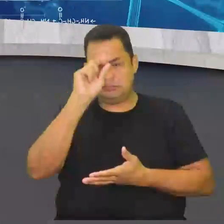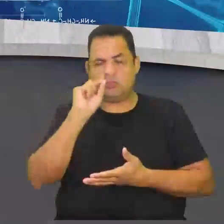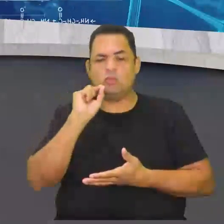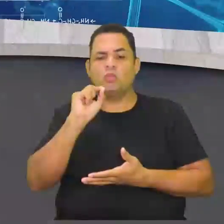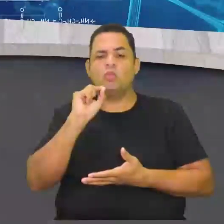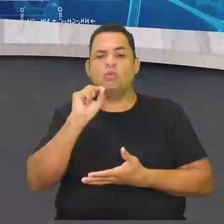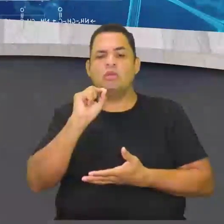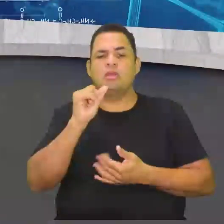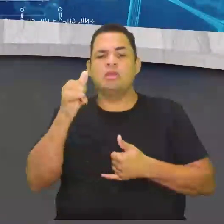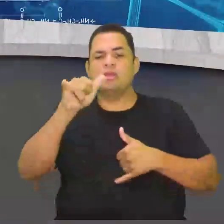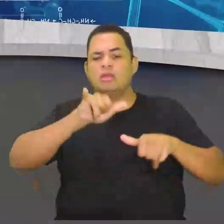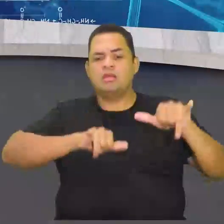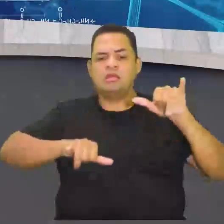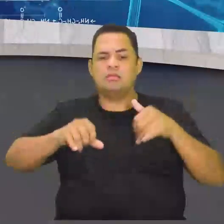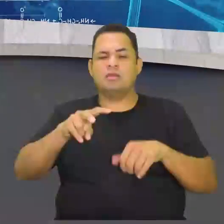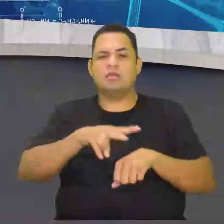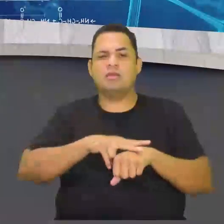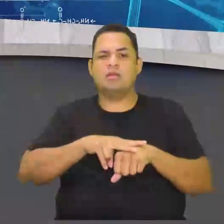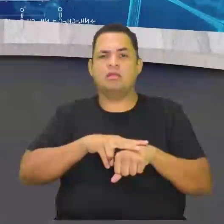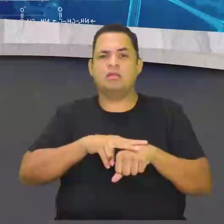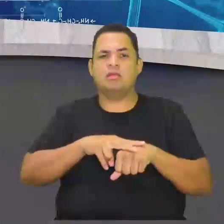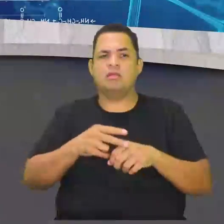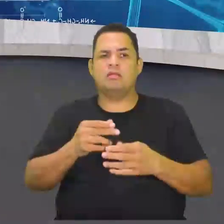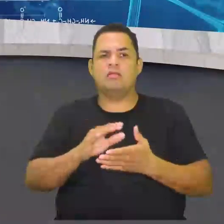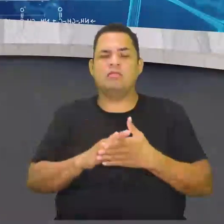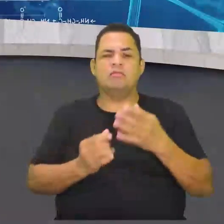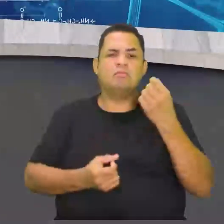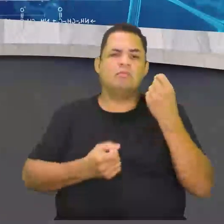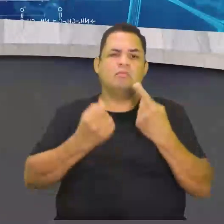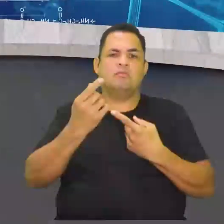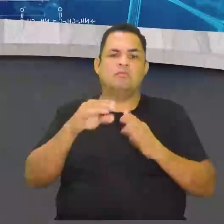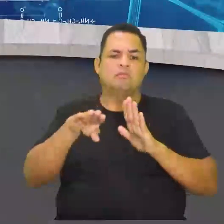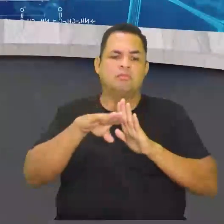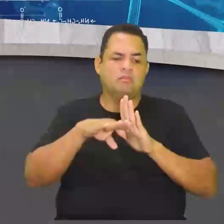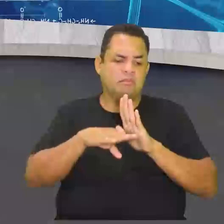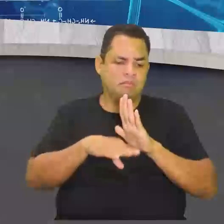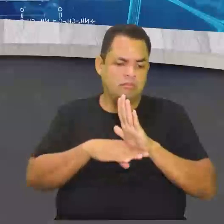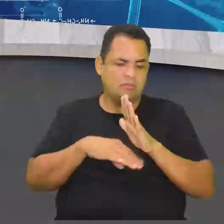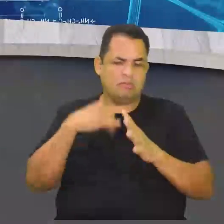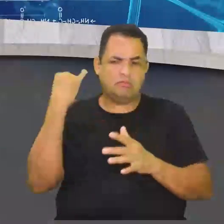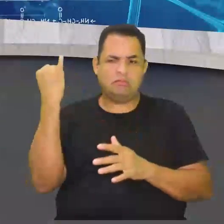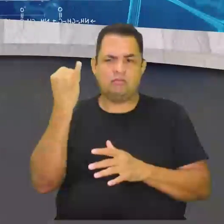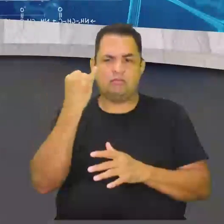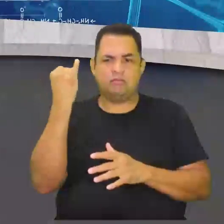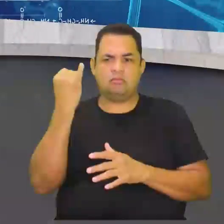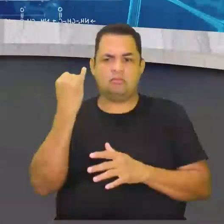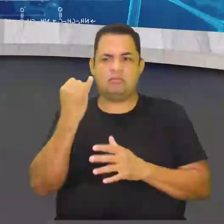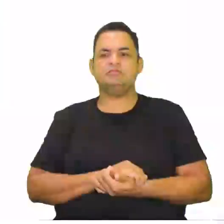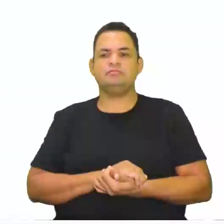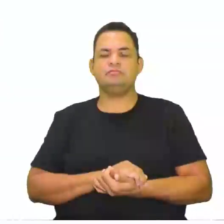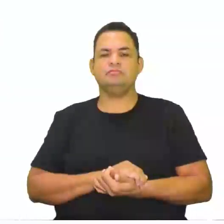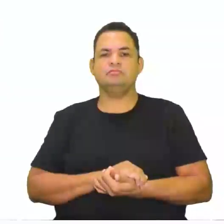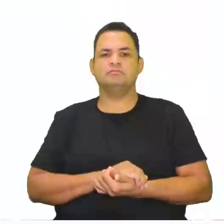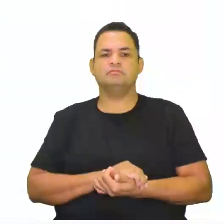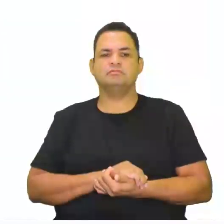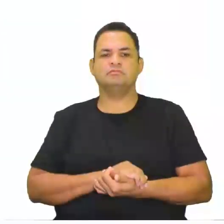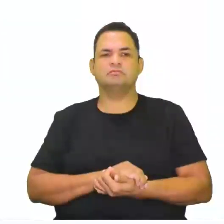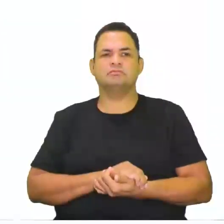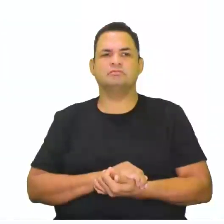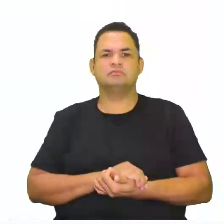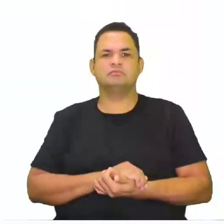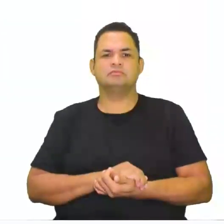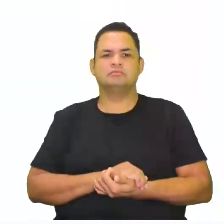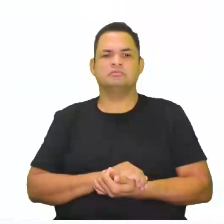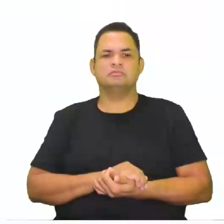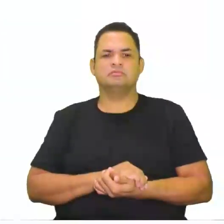é a química verde e a gente vai falar sobre alguns tópicos muito importantes que ela aborda, tranquilo? Então, vamos aqui